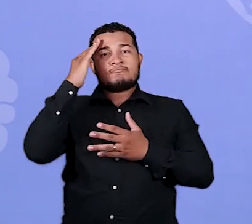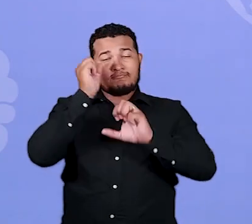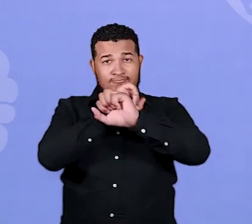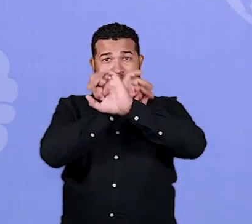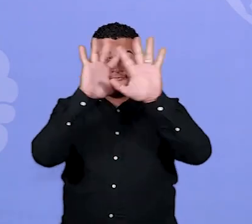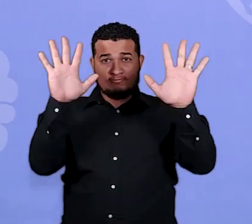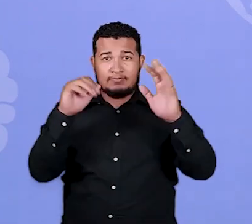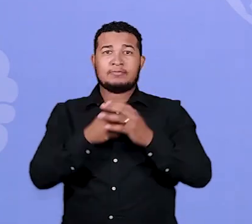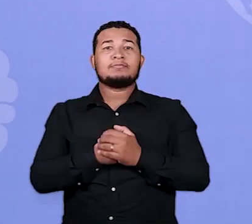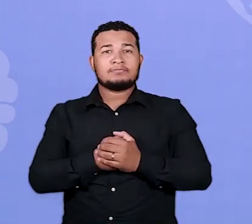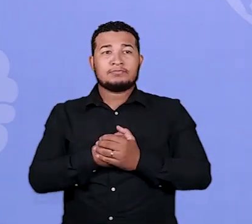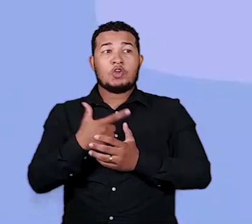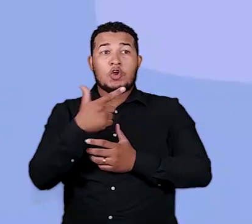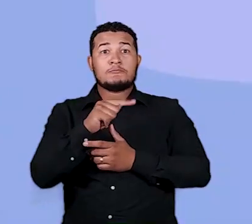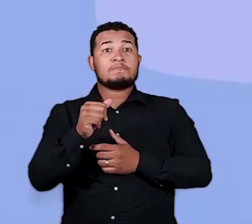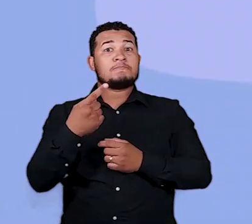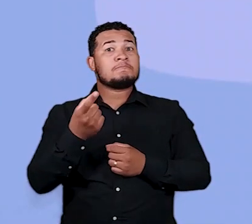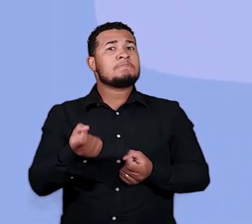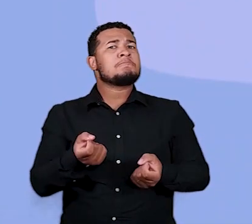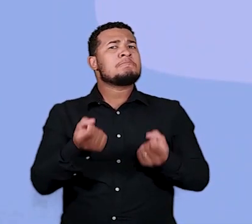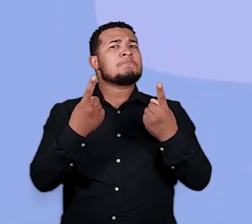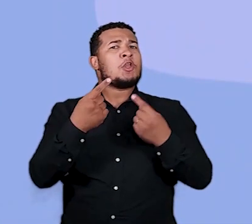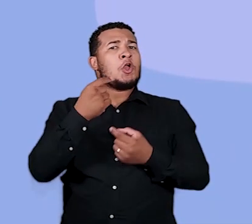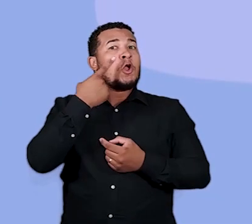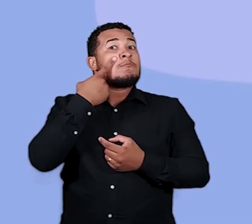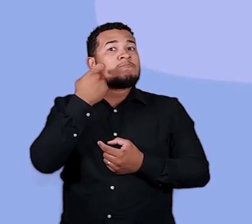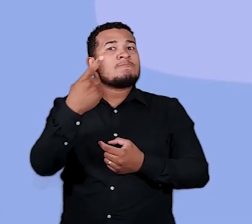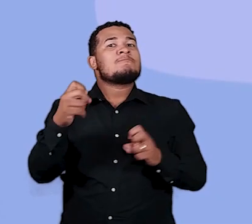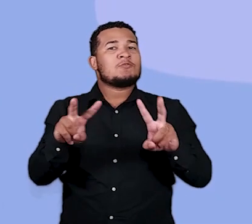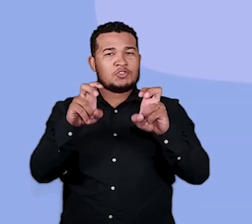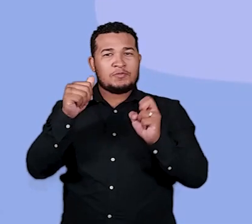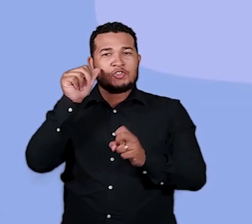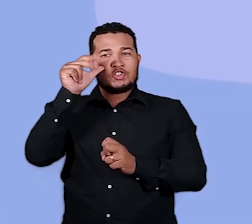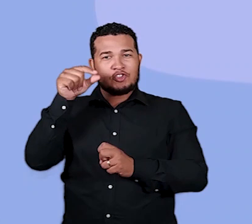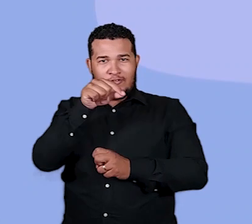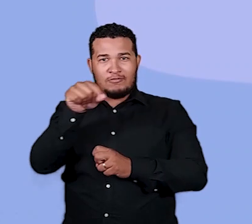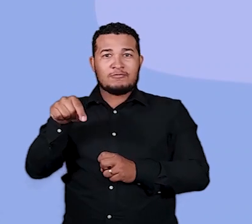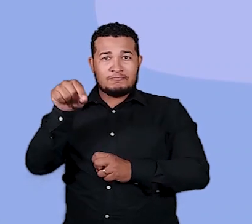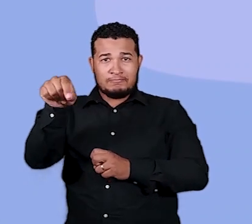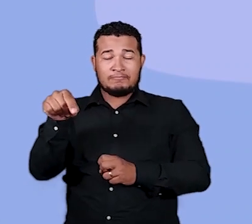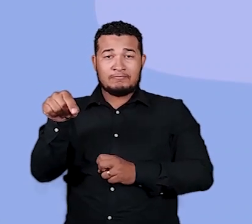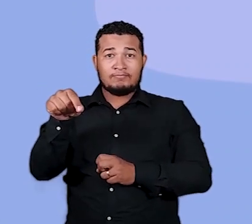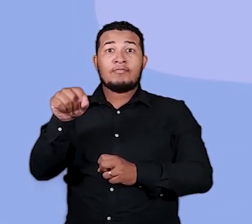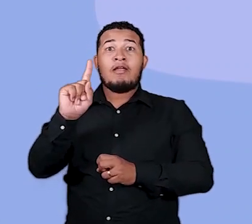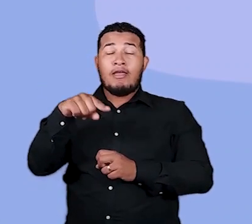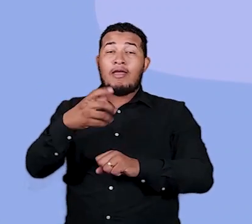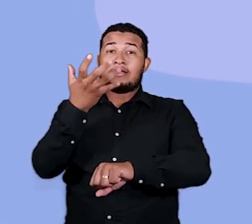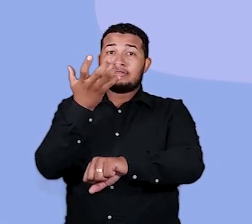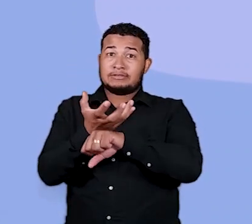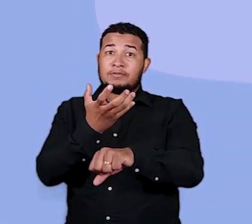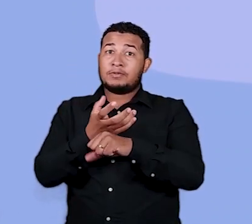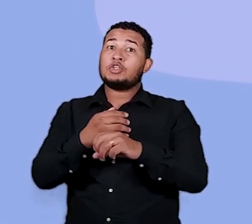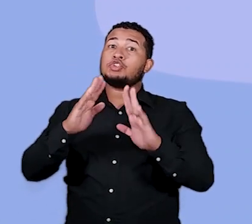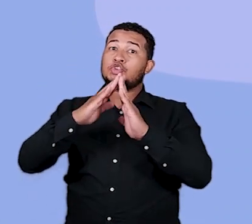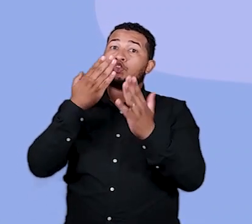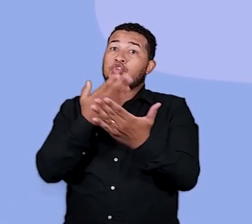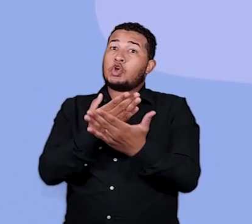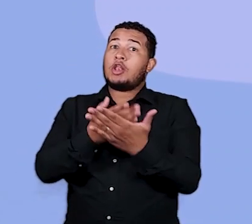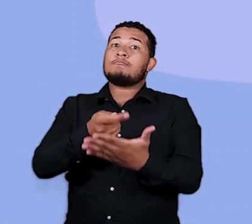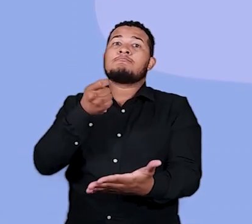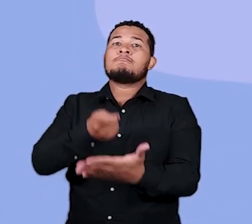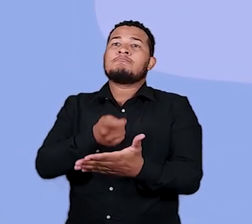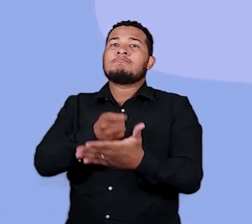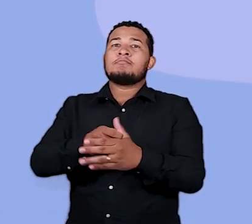compreendendo. Vamos para o próximo slide. Curiosidades sobre o xadrez. O xadrez é disciplina